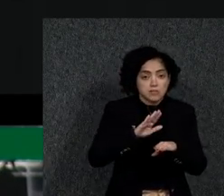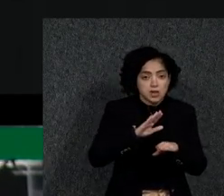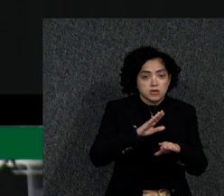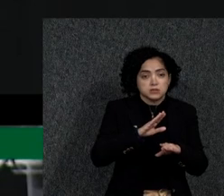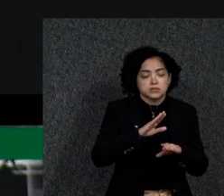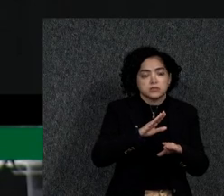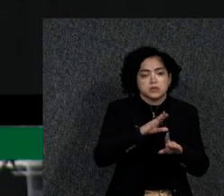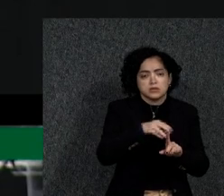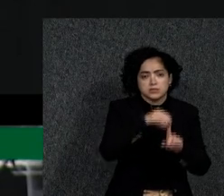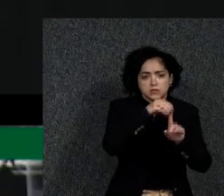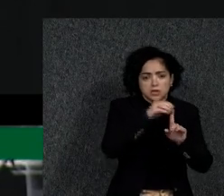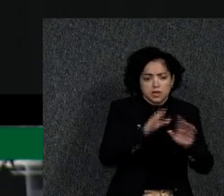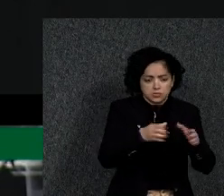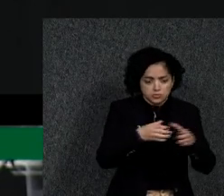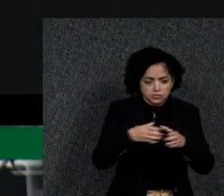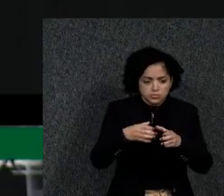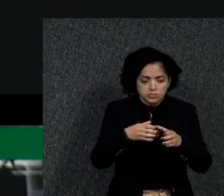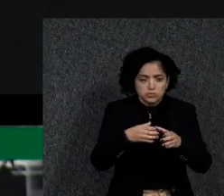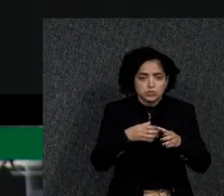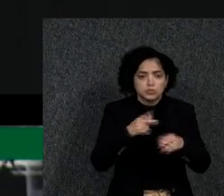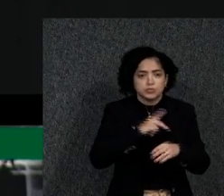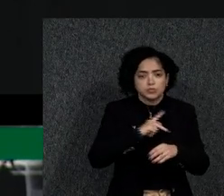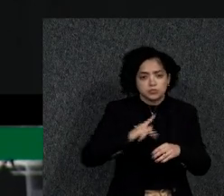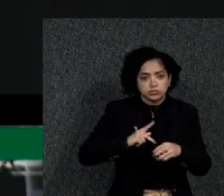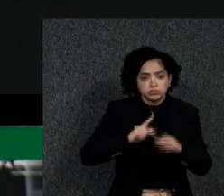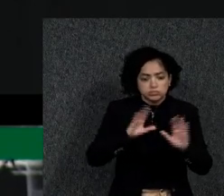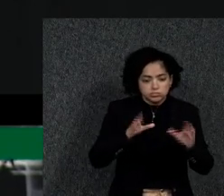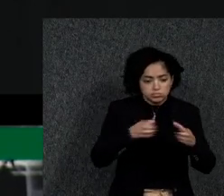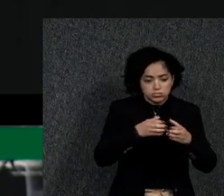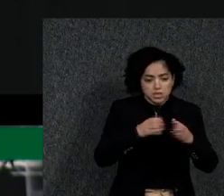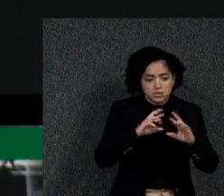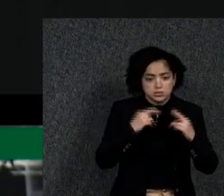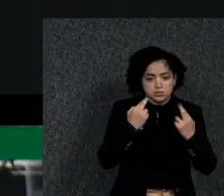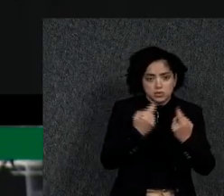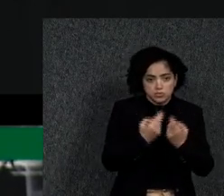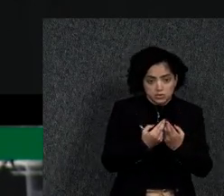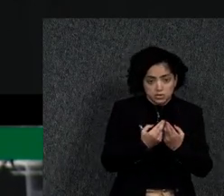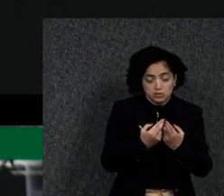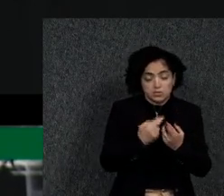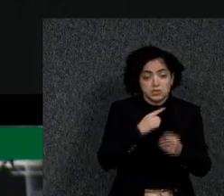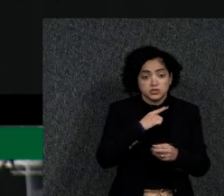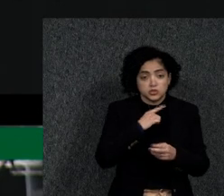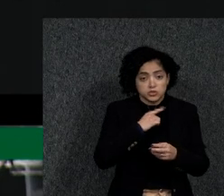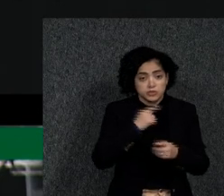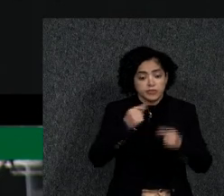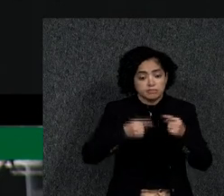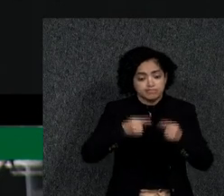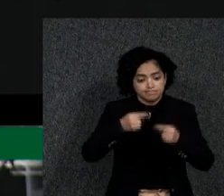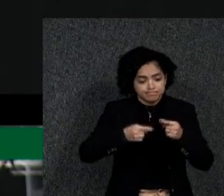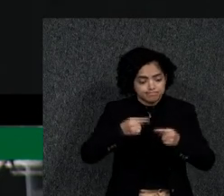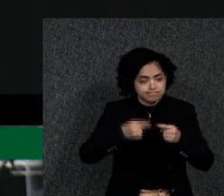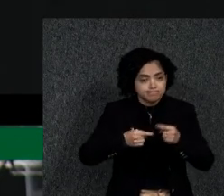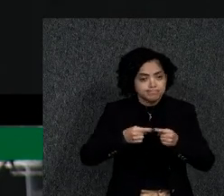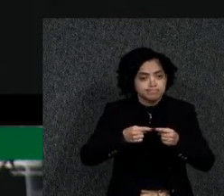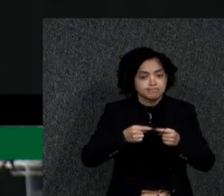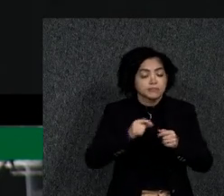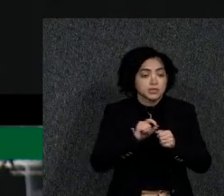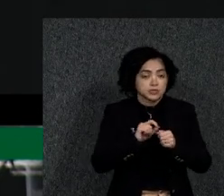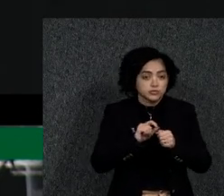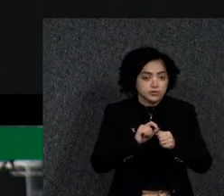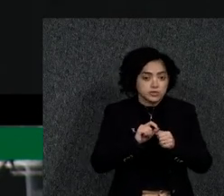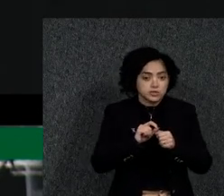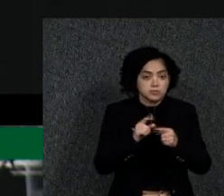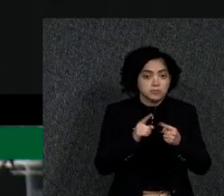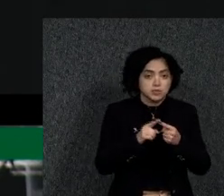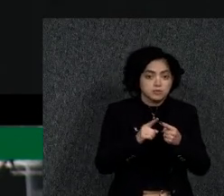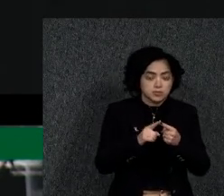Em seguida, a partir do dia 15 de julho, o Integra inicia o seu plano piloto de aplicação do